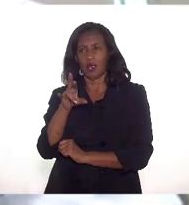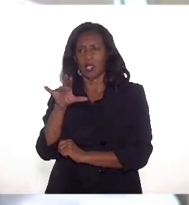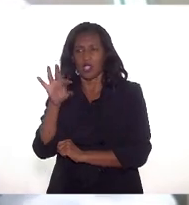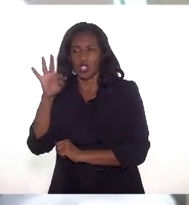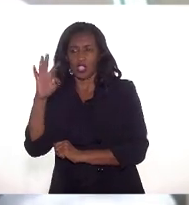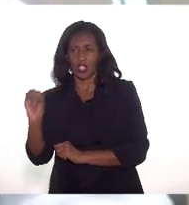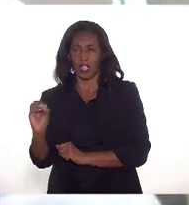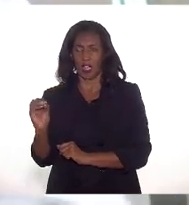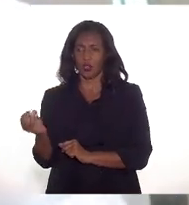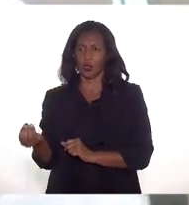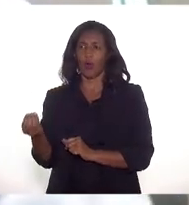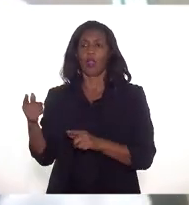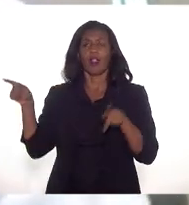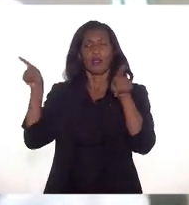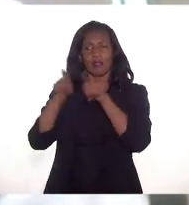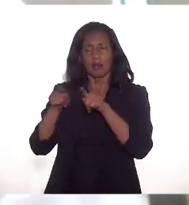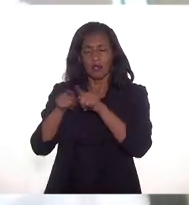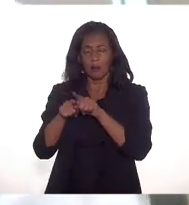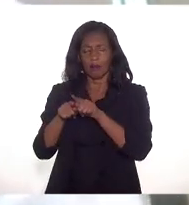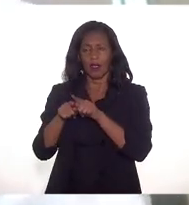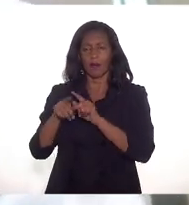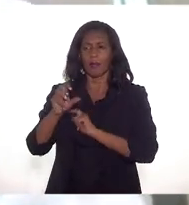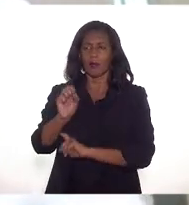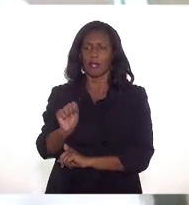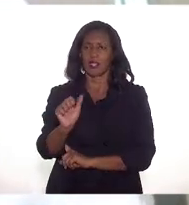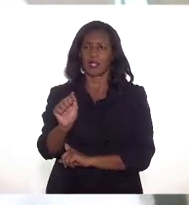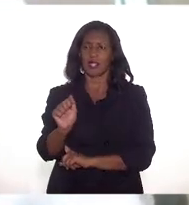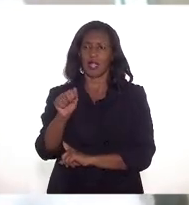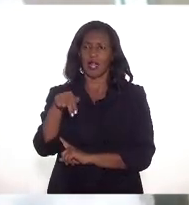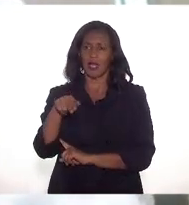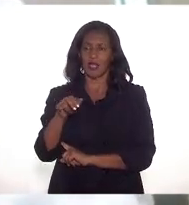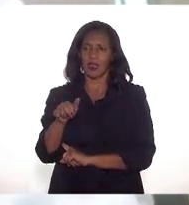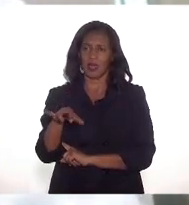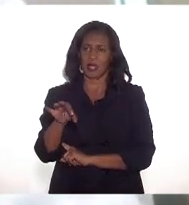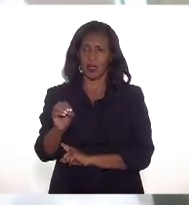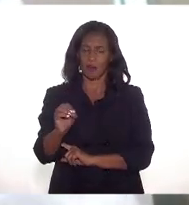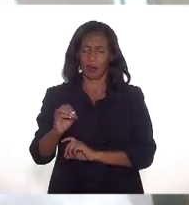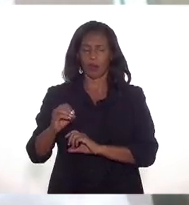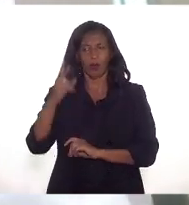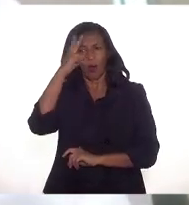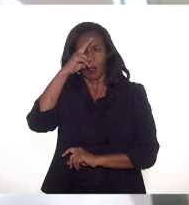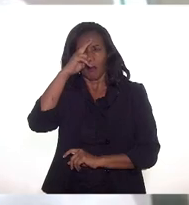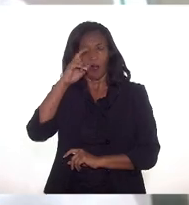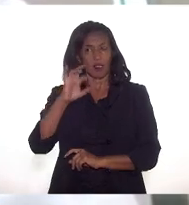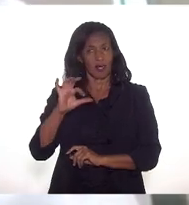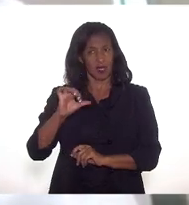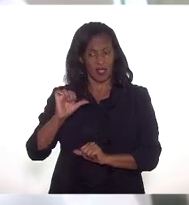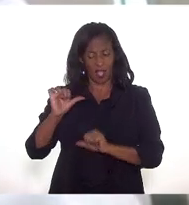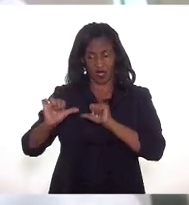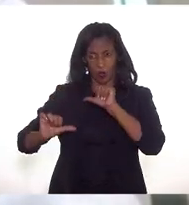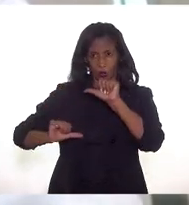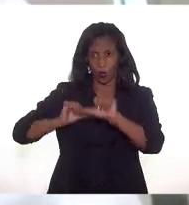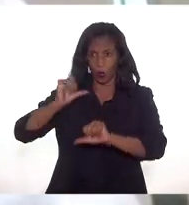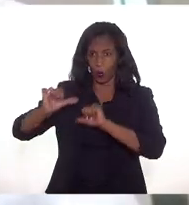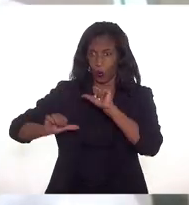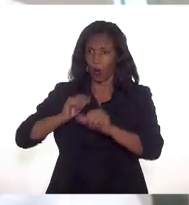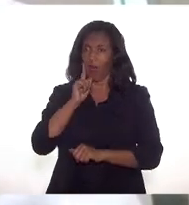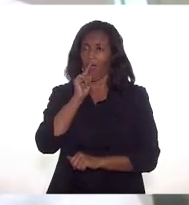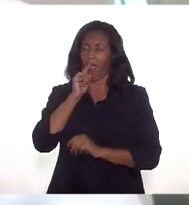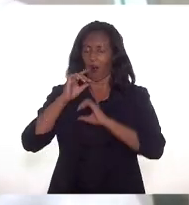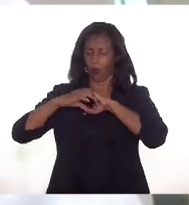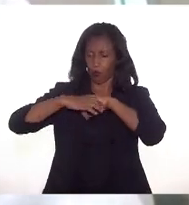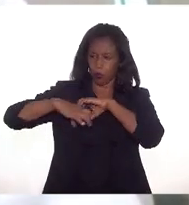seriam, inclusive, para a área de saneamento. Né? Temos que nos lembrar que a CEDAE, geradora e fornecedora de